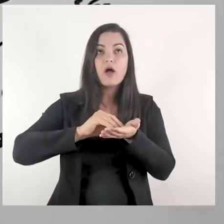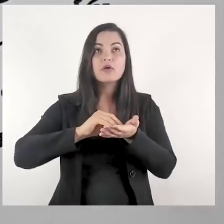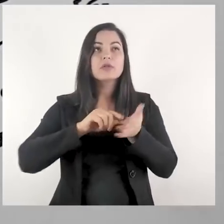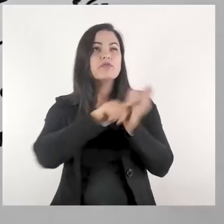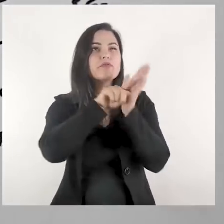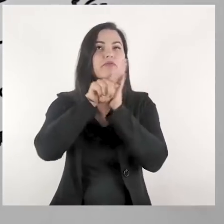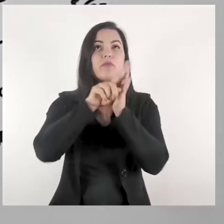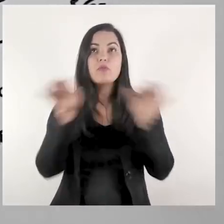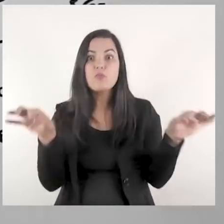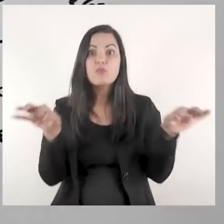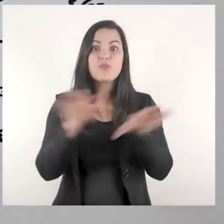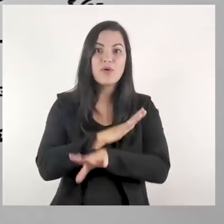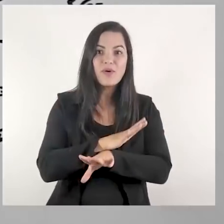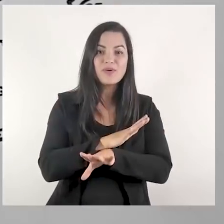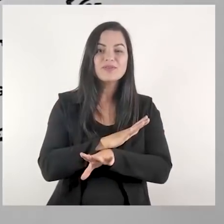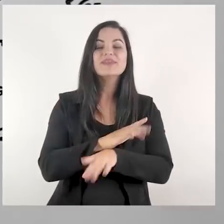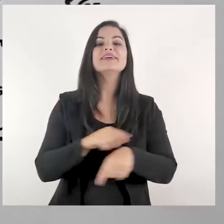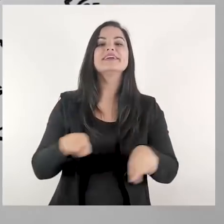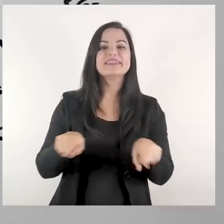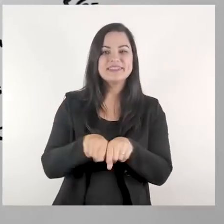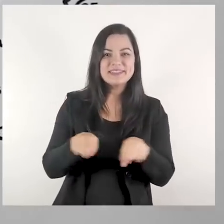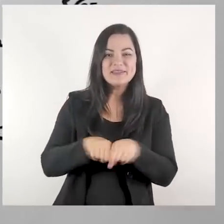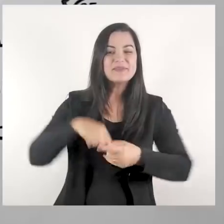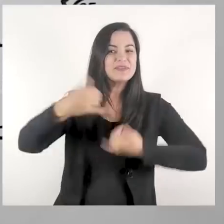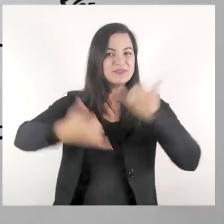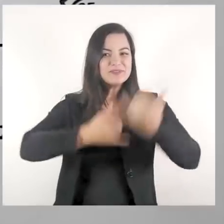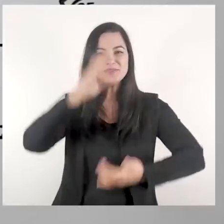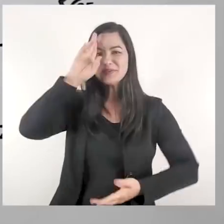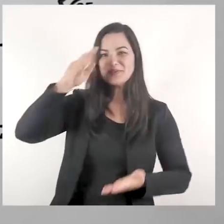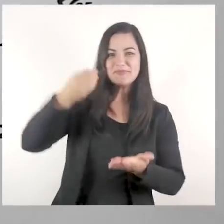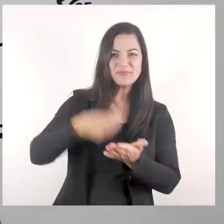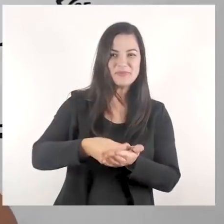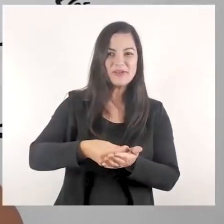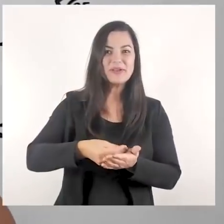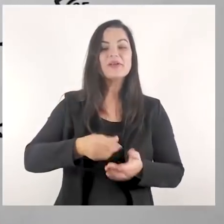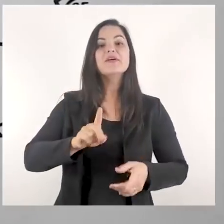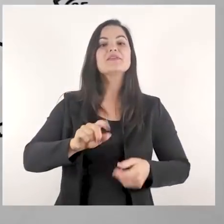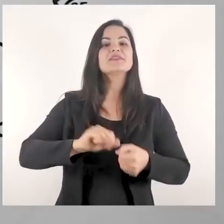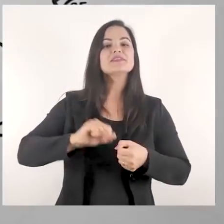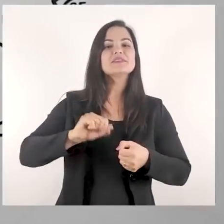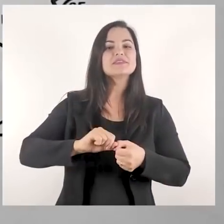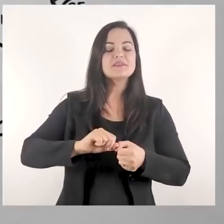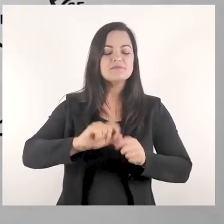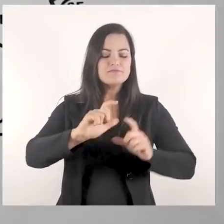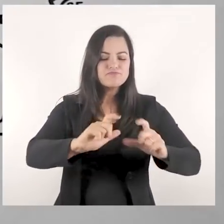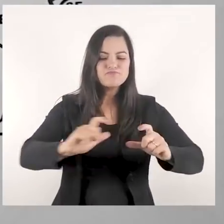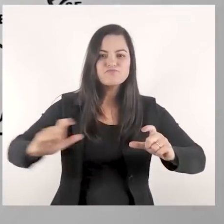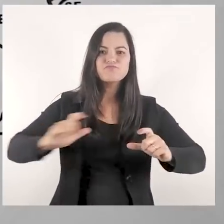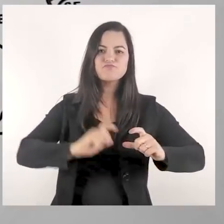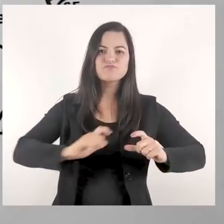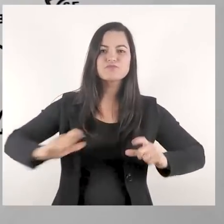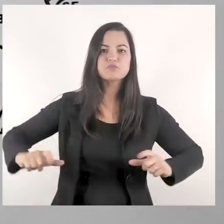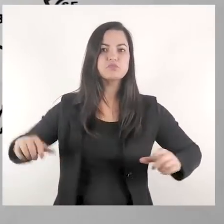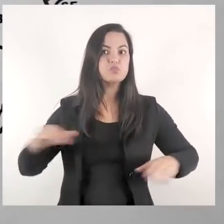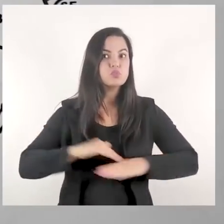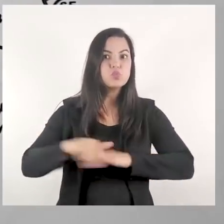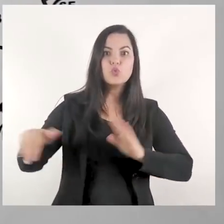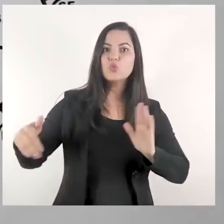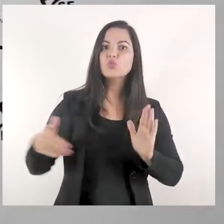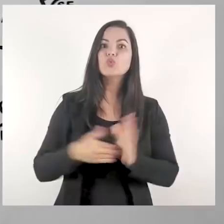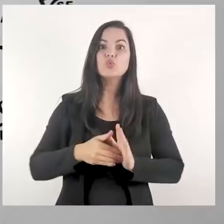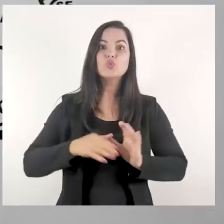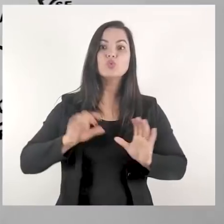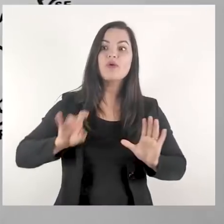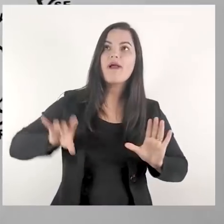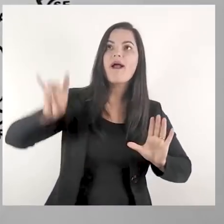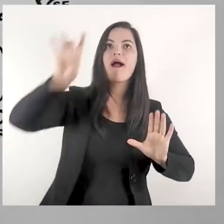vamos completar esse jogo da memória. E aí você vai ficar com um jogo completo das regiões